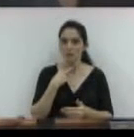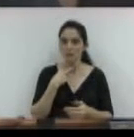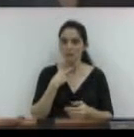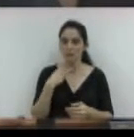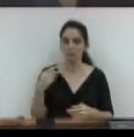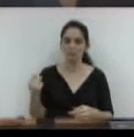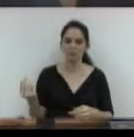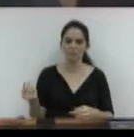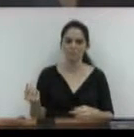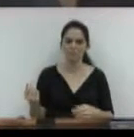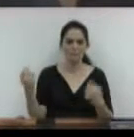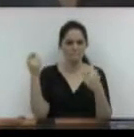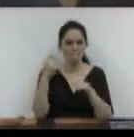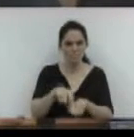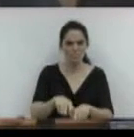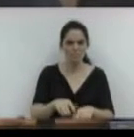Municipal.